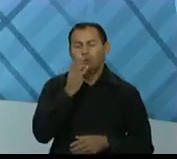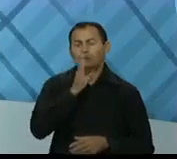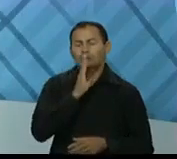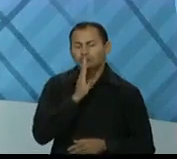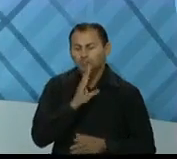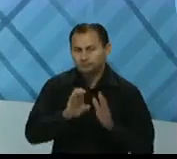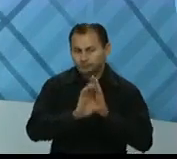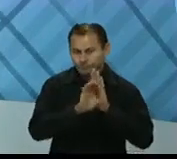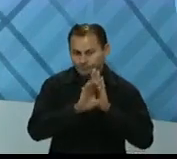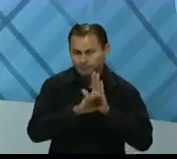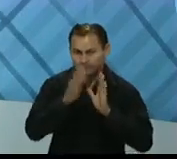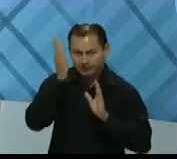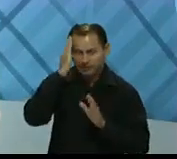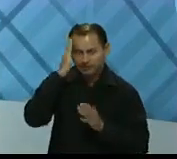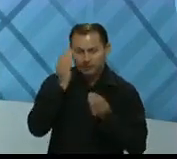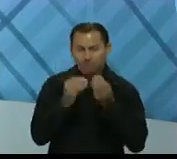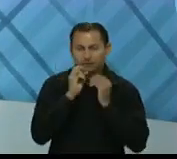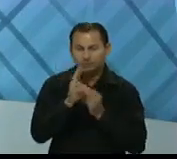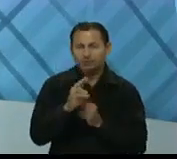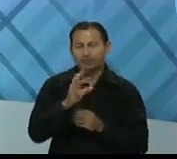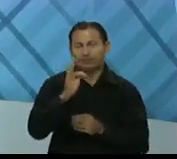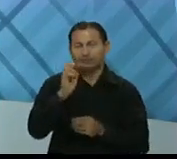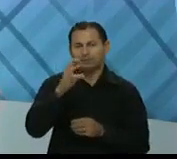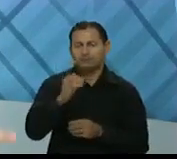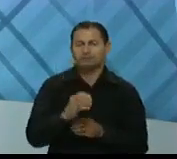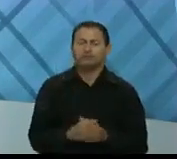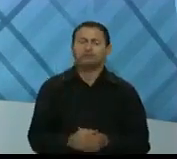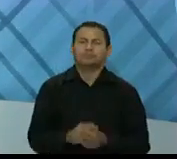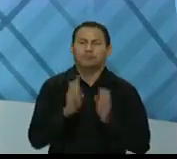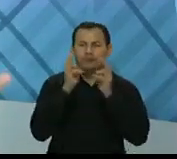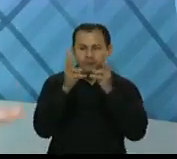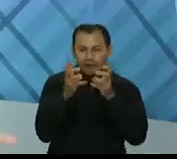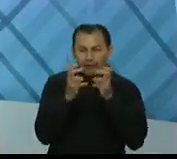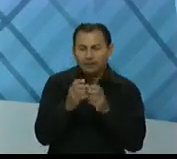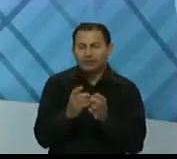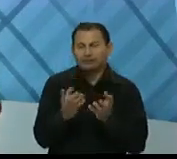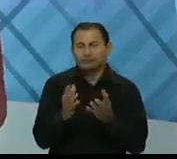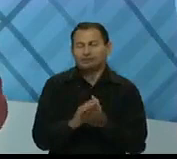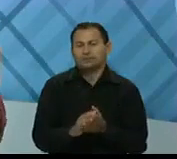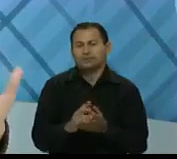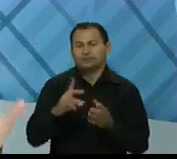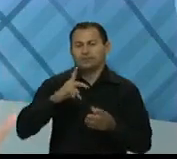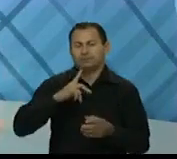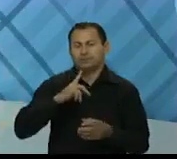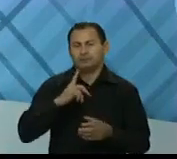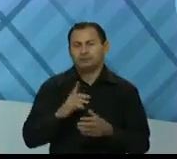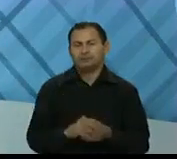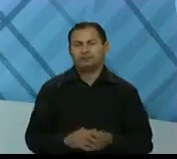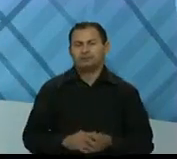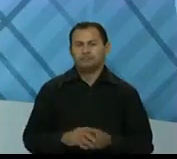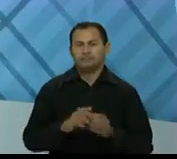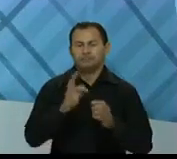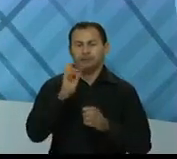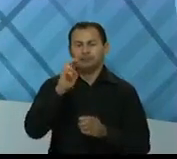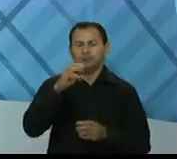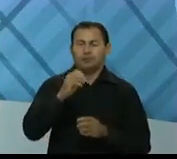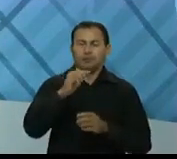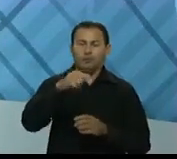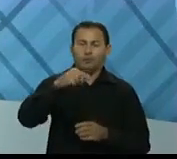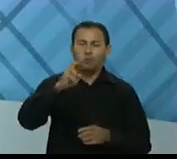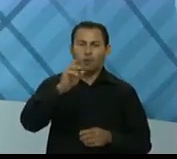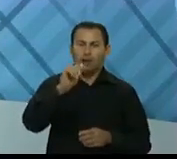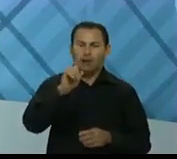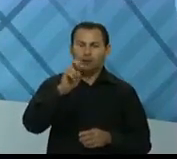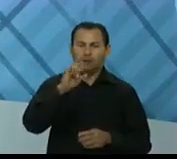desses conceitos, saber como resolver uma função do primeiro grau, identificar as suas particularidades. Uma função quadrática,